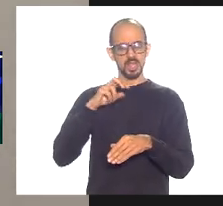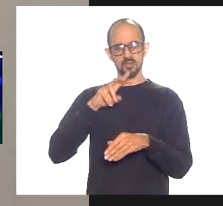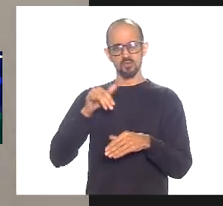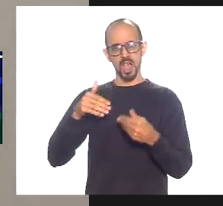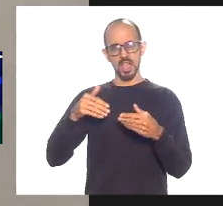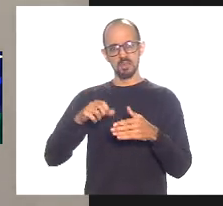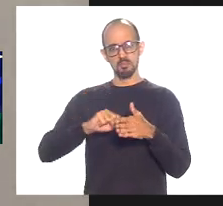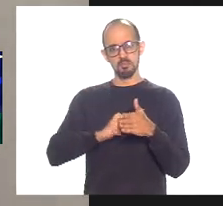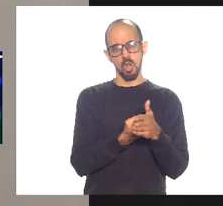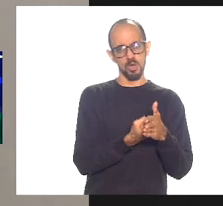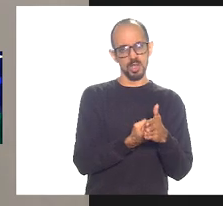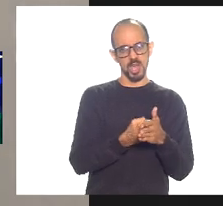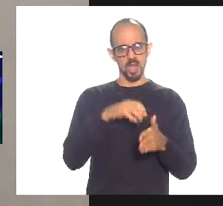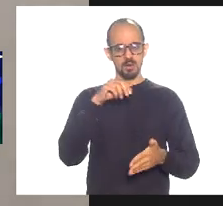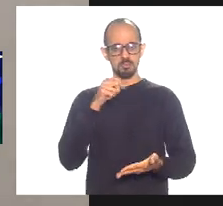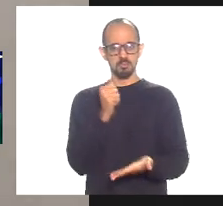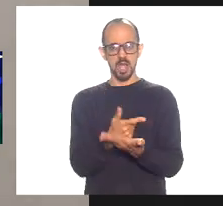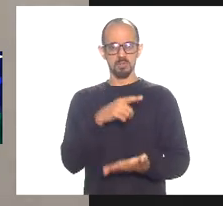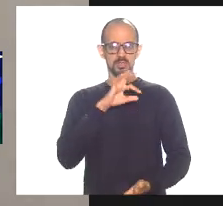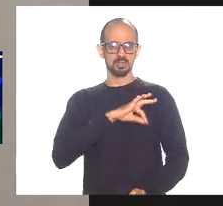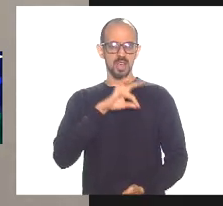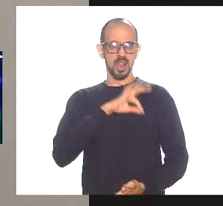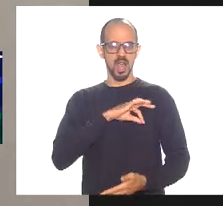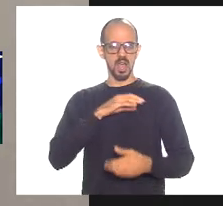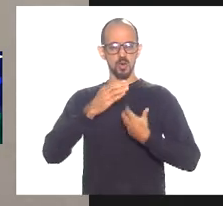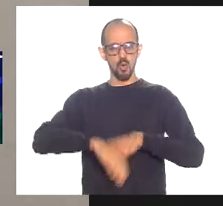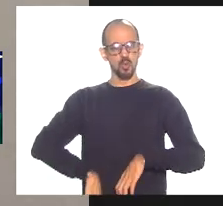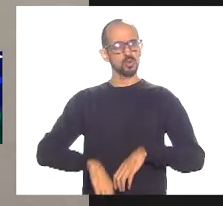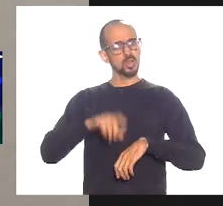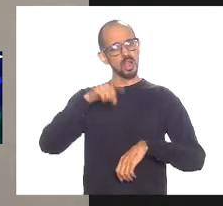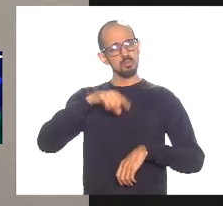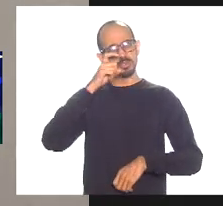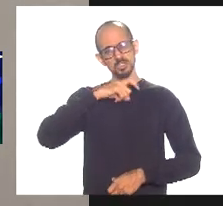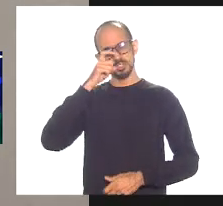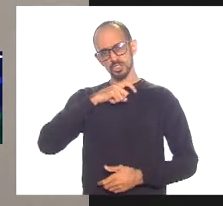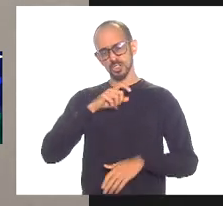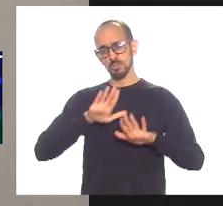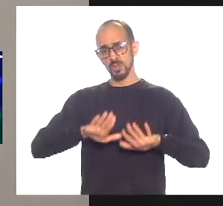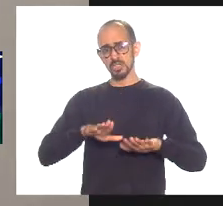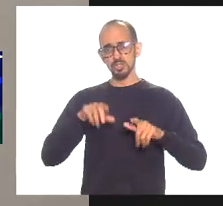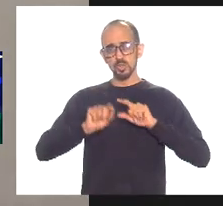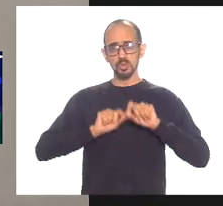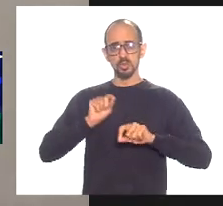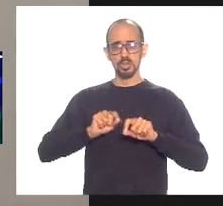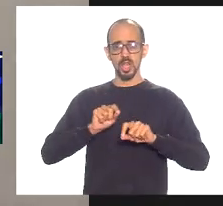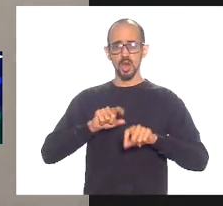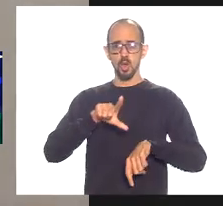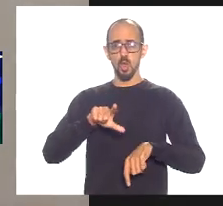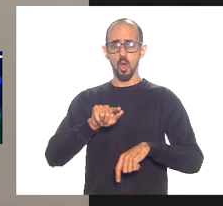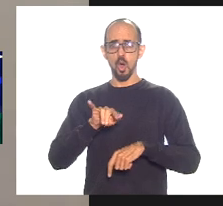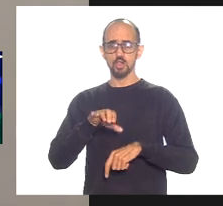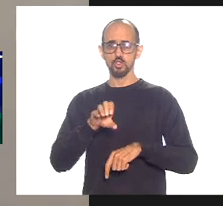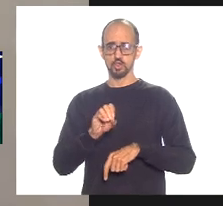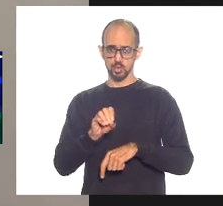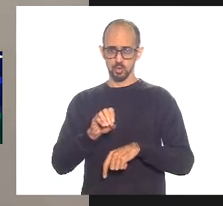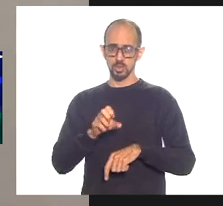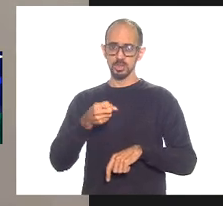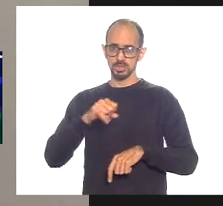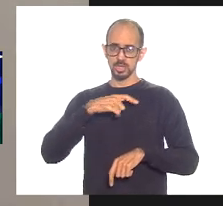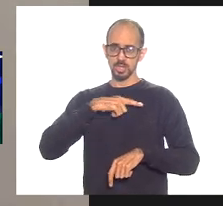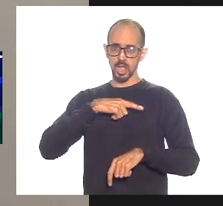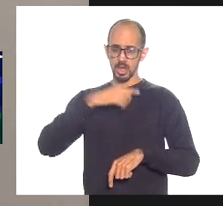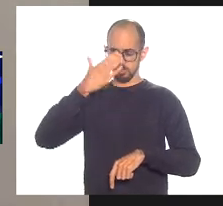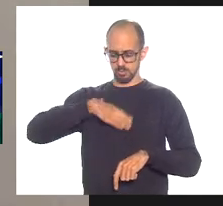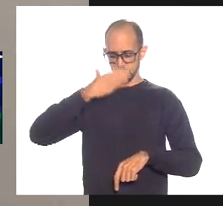Salários que vai impedir o concurso público se vira agora É muito lógico que sempre que se Tome uma